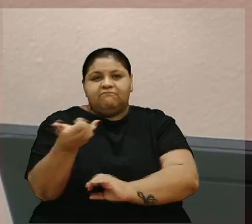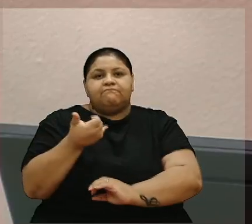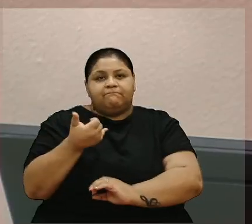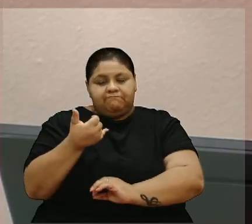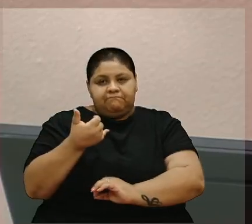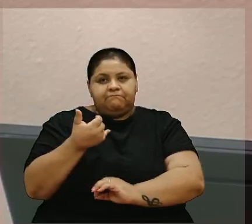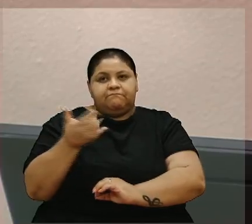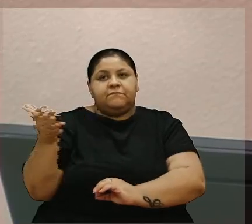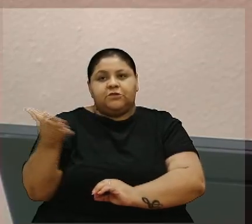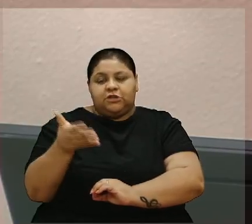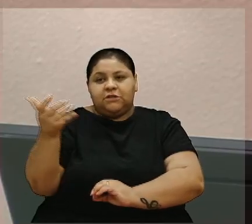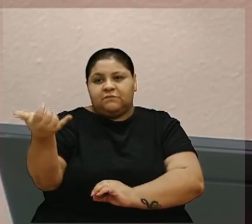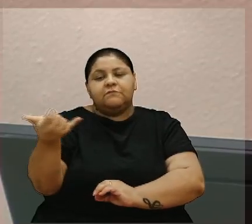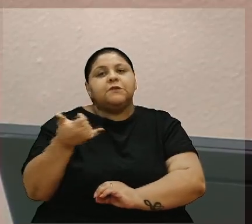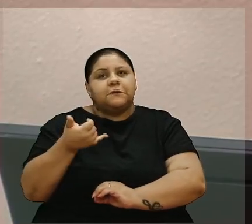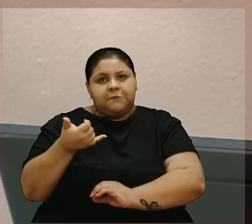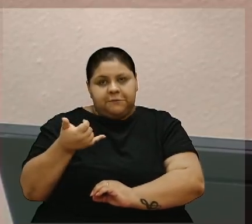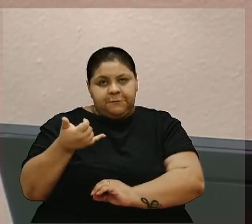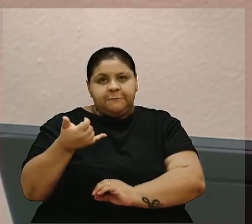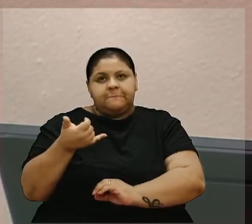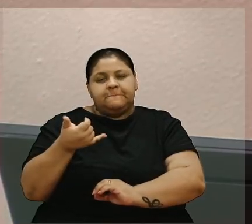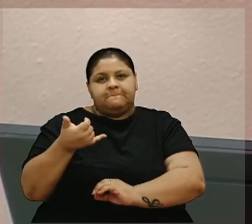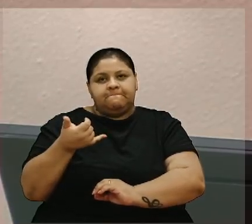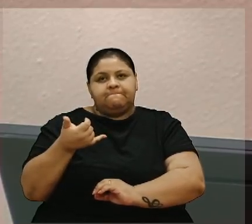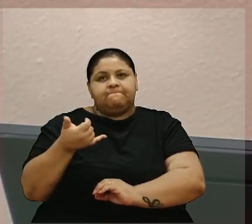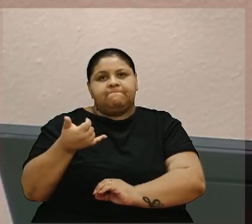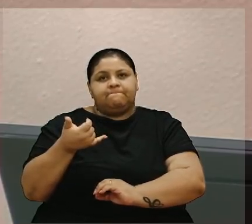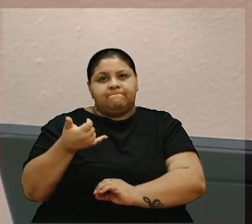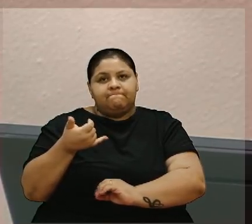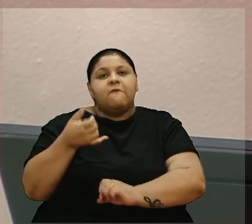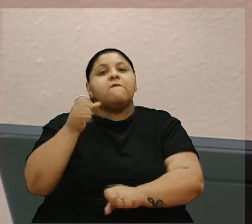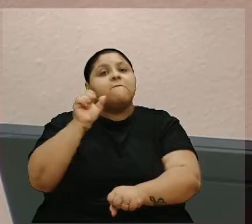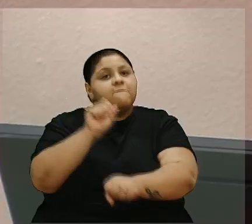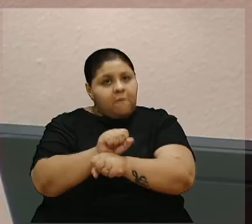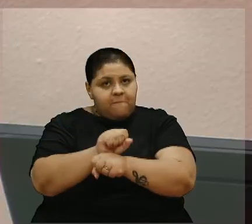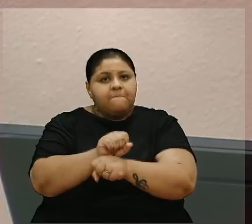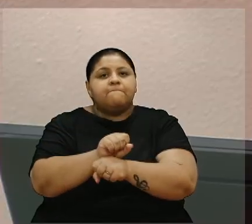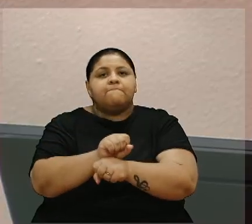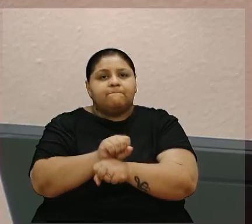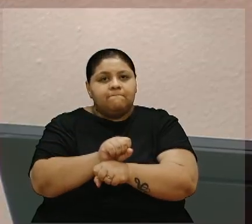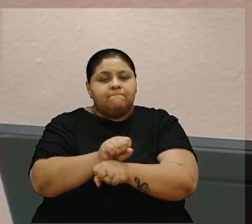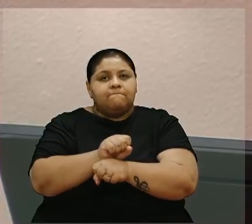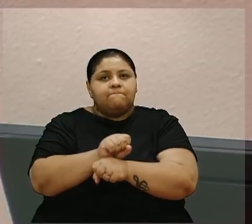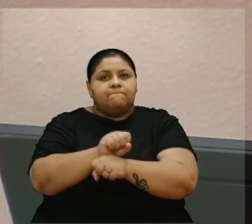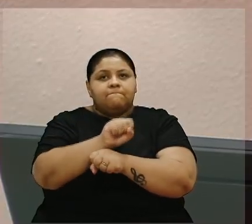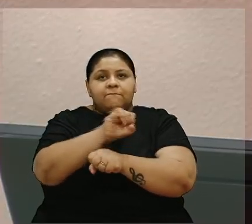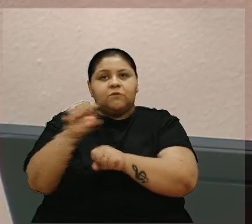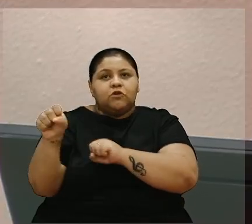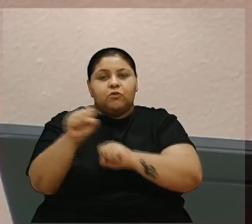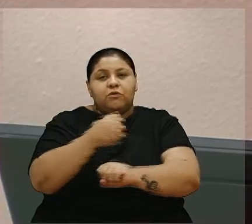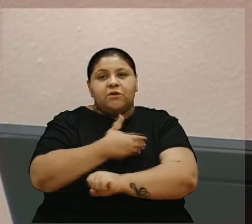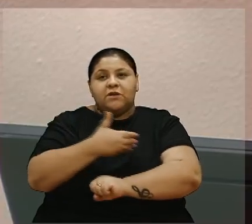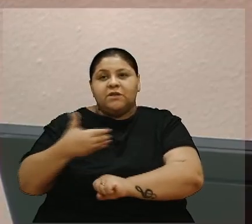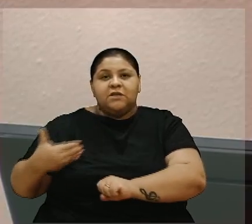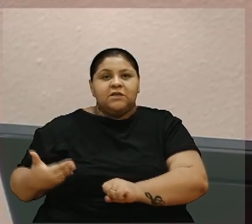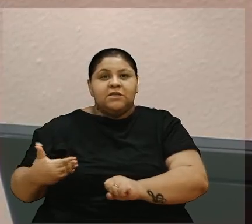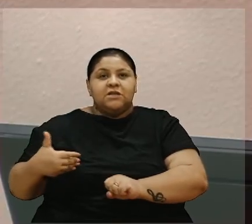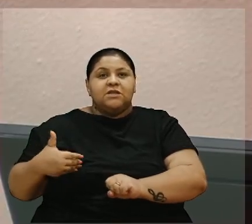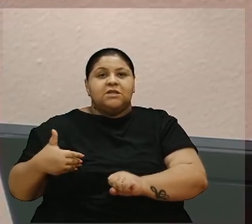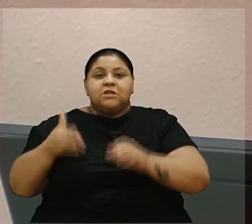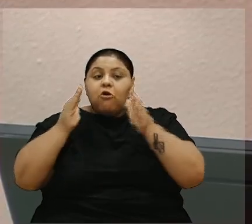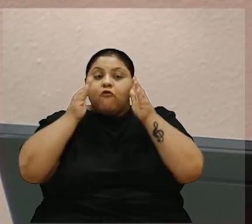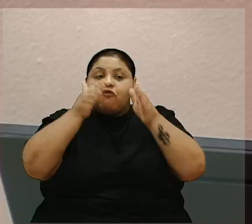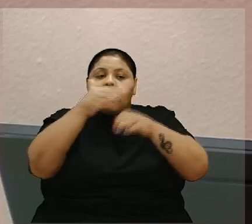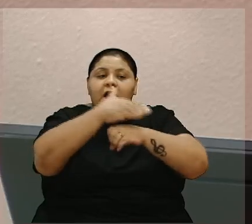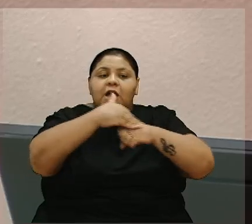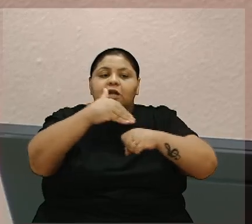já avisaram que vão parar se o poder público não olhar com carinho.